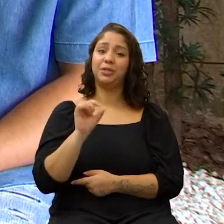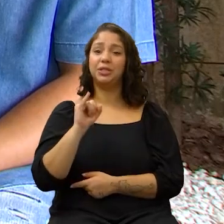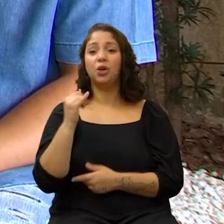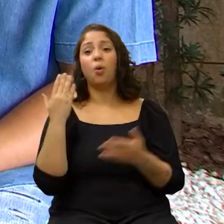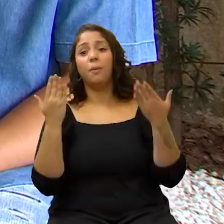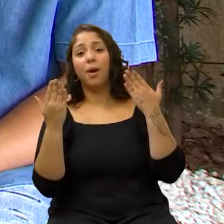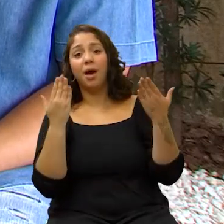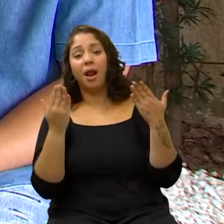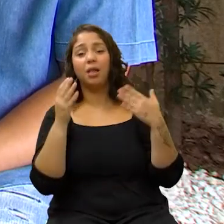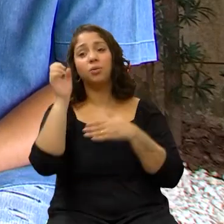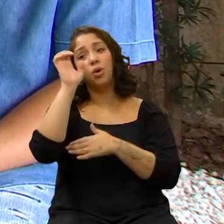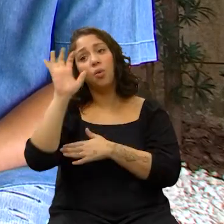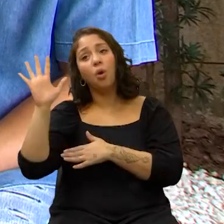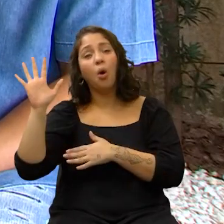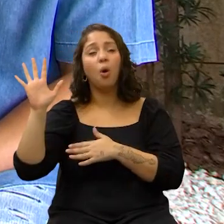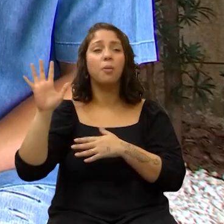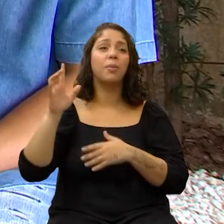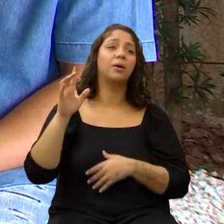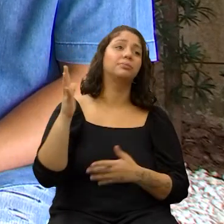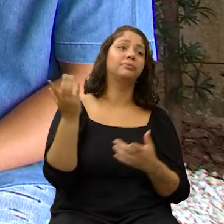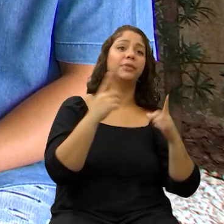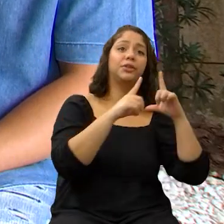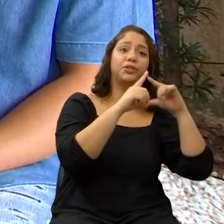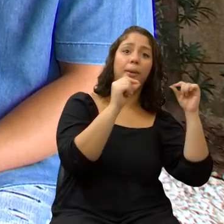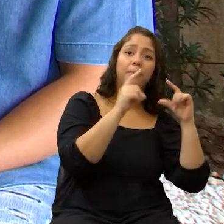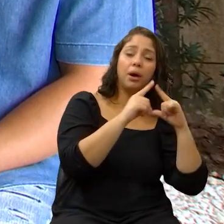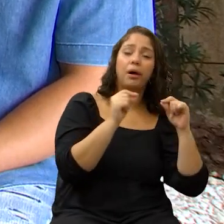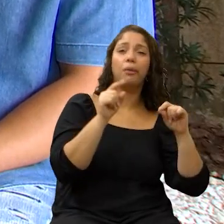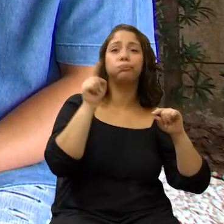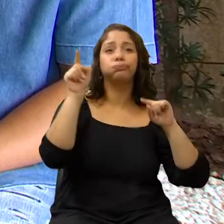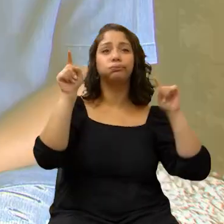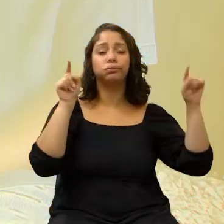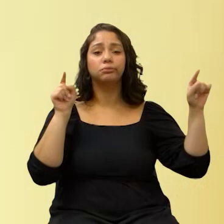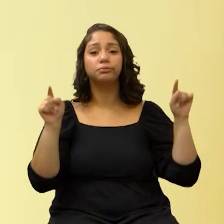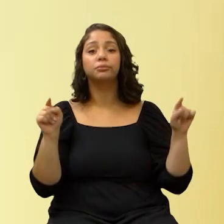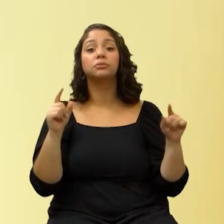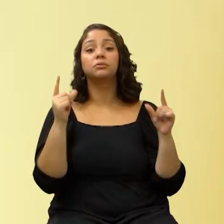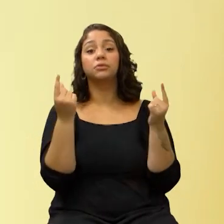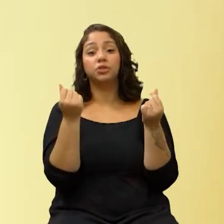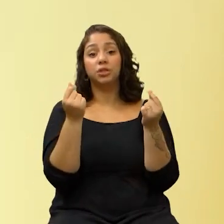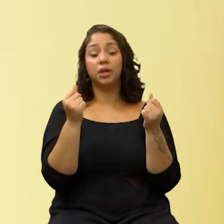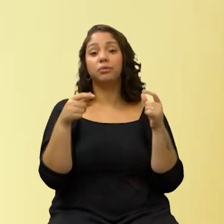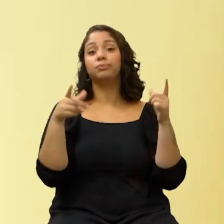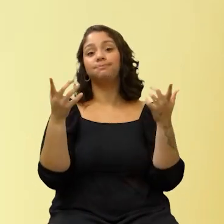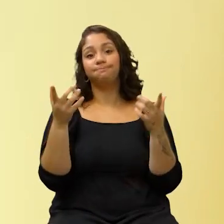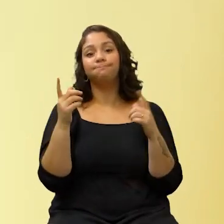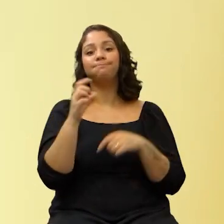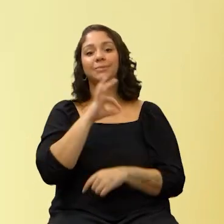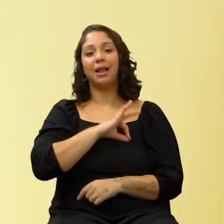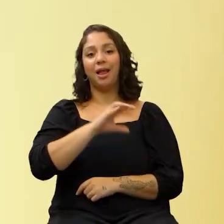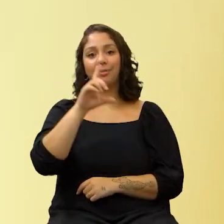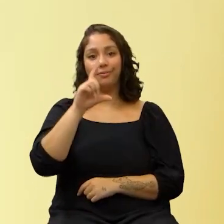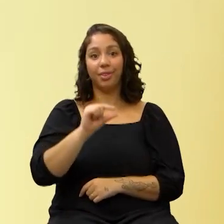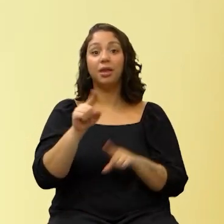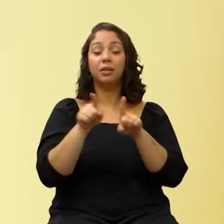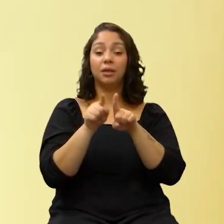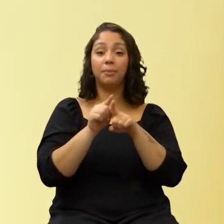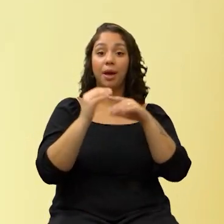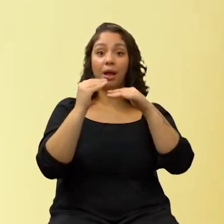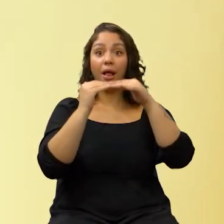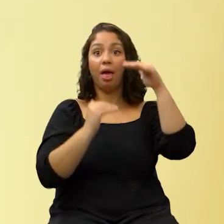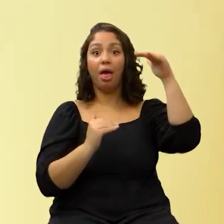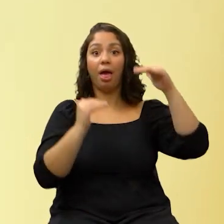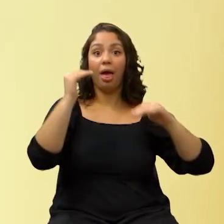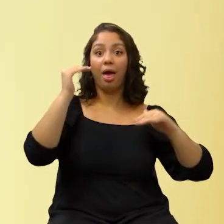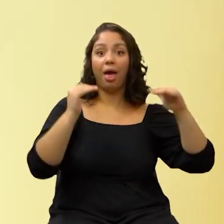Unidos, Japão, e a gente tem uma desigualdade muito grande de renda no Brasil. Então a gente tem